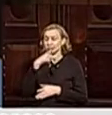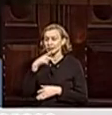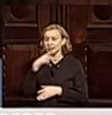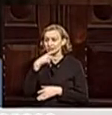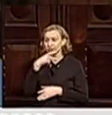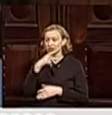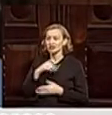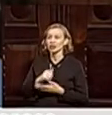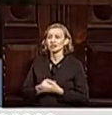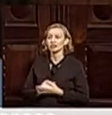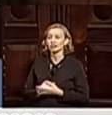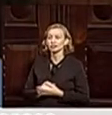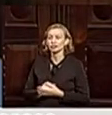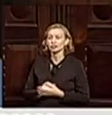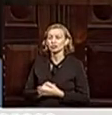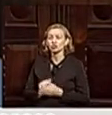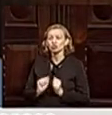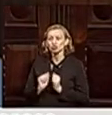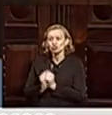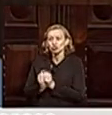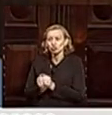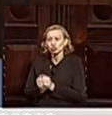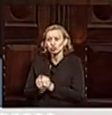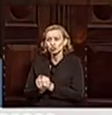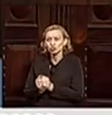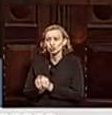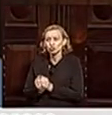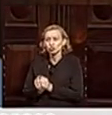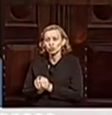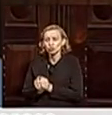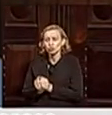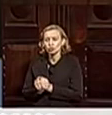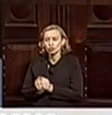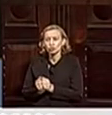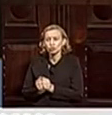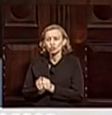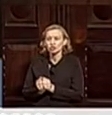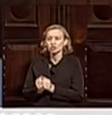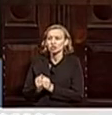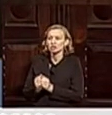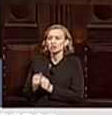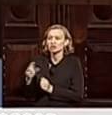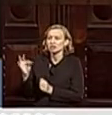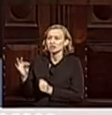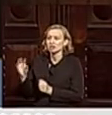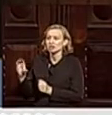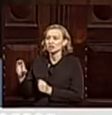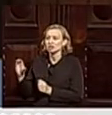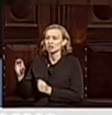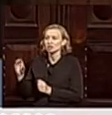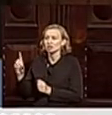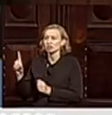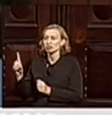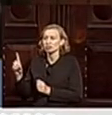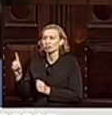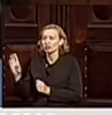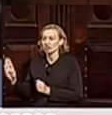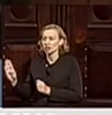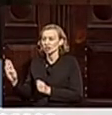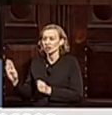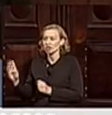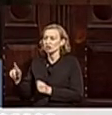bancada do PSOL, junto com parlamentares do PCdoB, da Rede, do PT e parlamentares sem